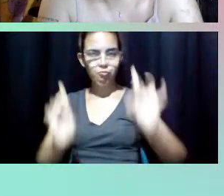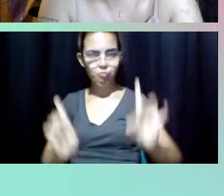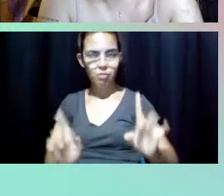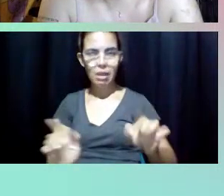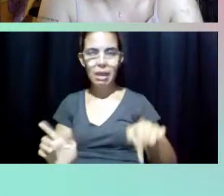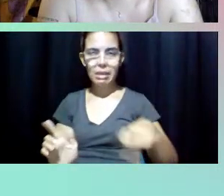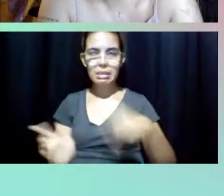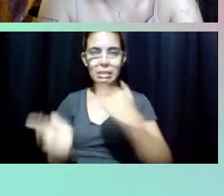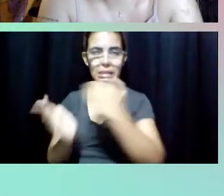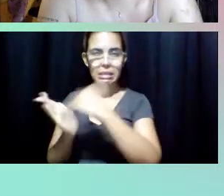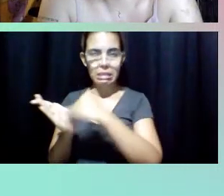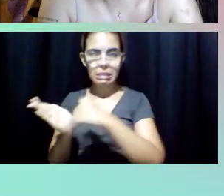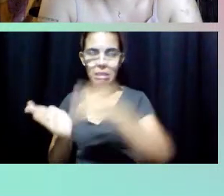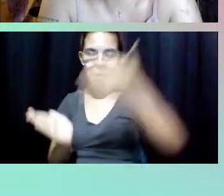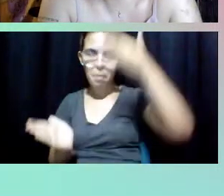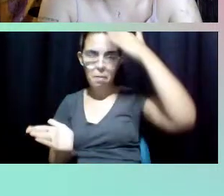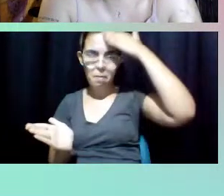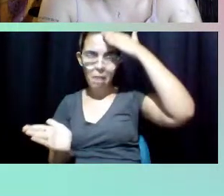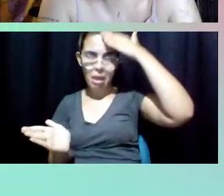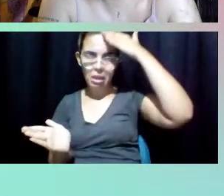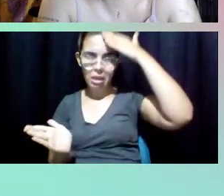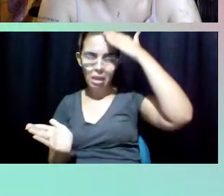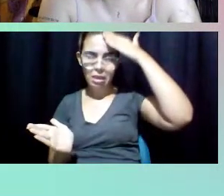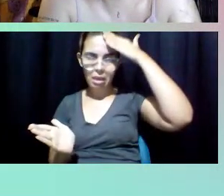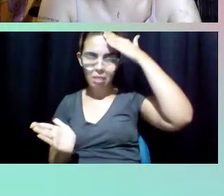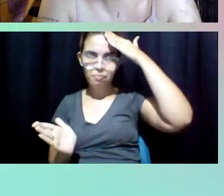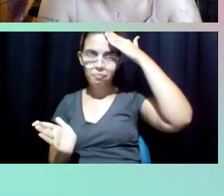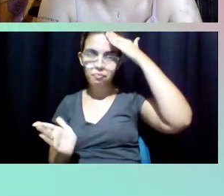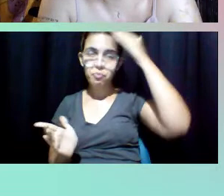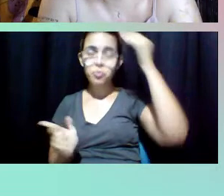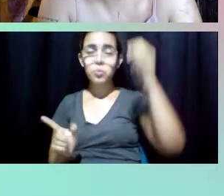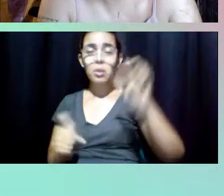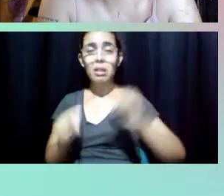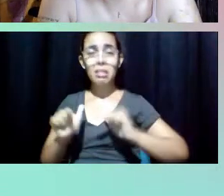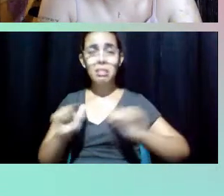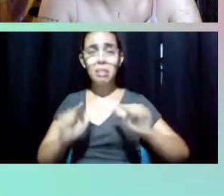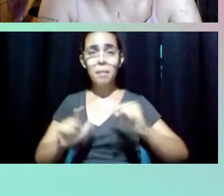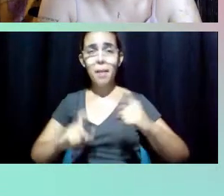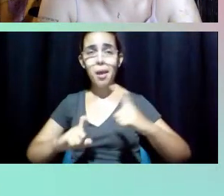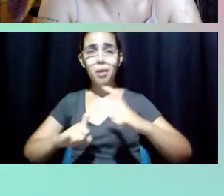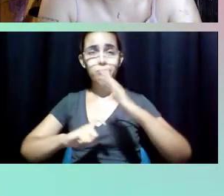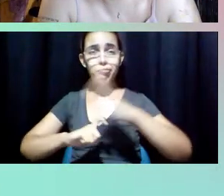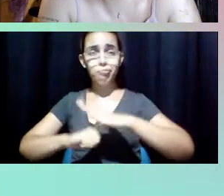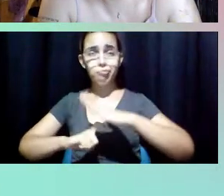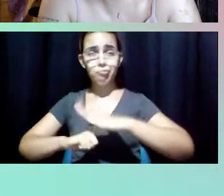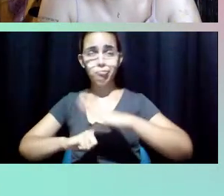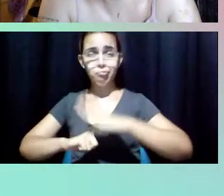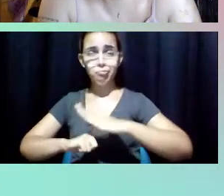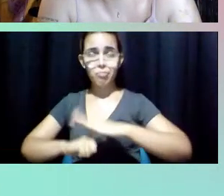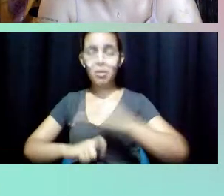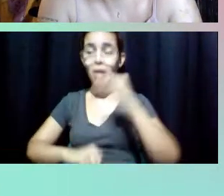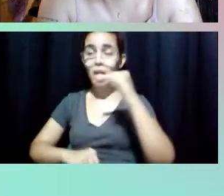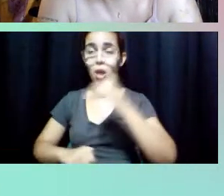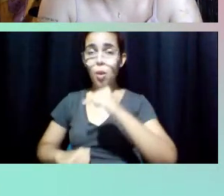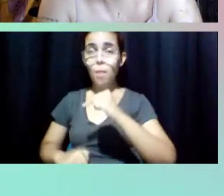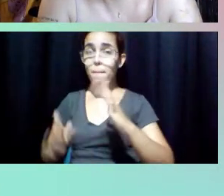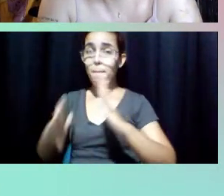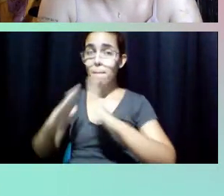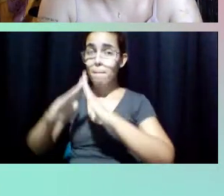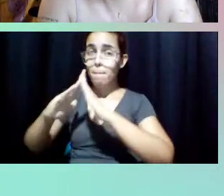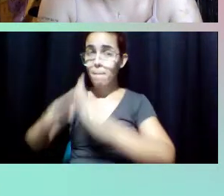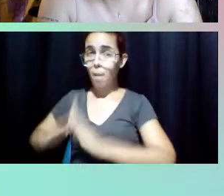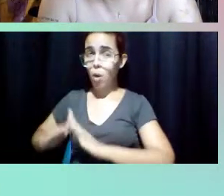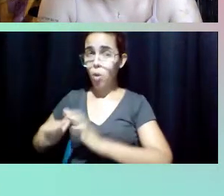era em Curitiba. E a minha casa era em Maringá, eu moro em Maringá. E aí eu estava já